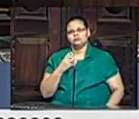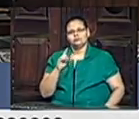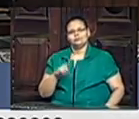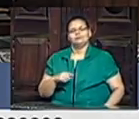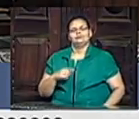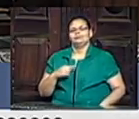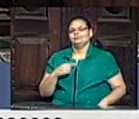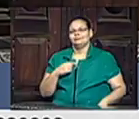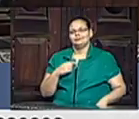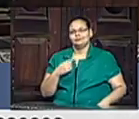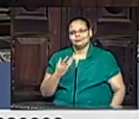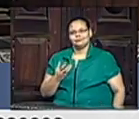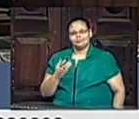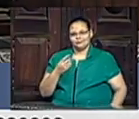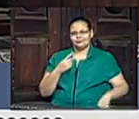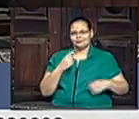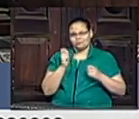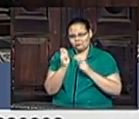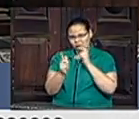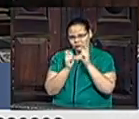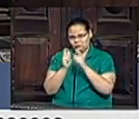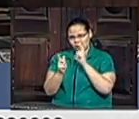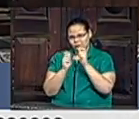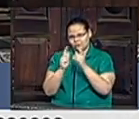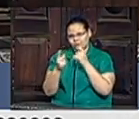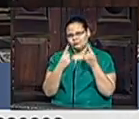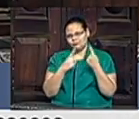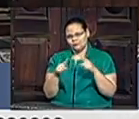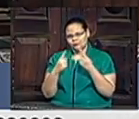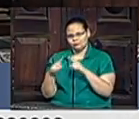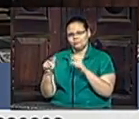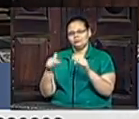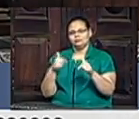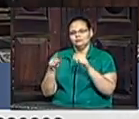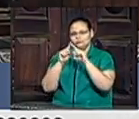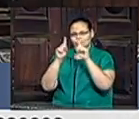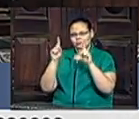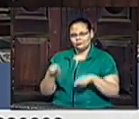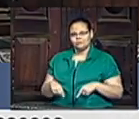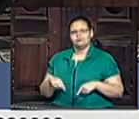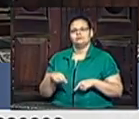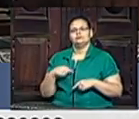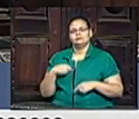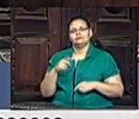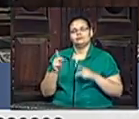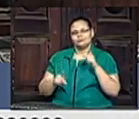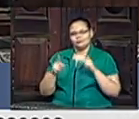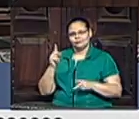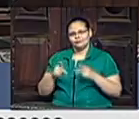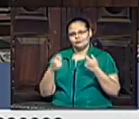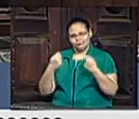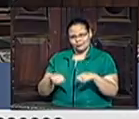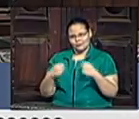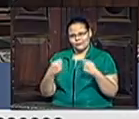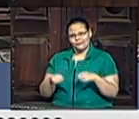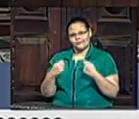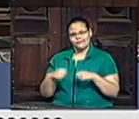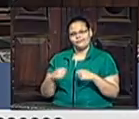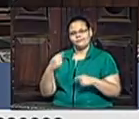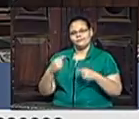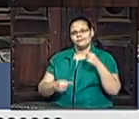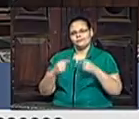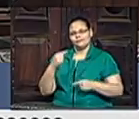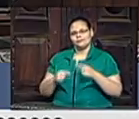as graves ofensas que provoca contra o servidor público e contra as parcelas da população que mais precisam das